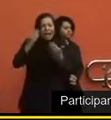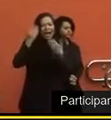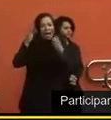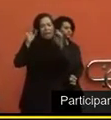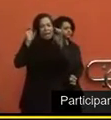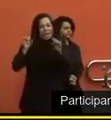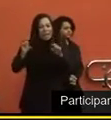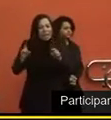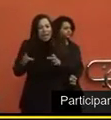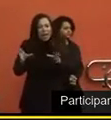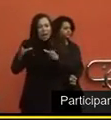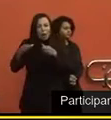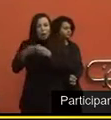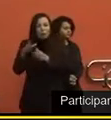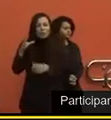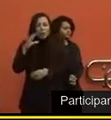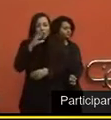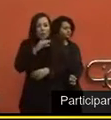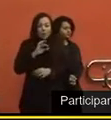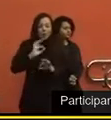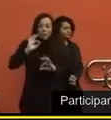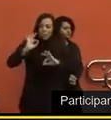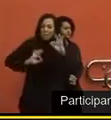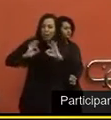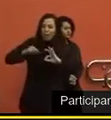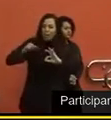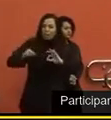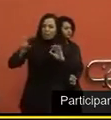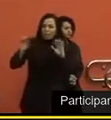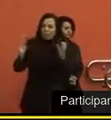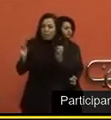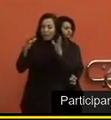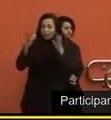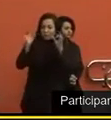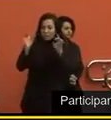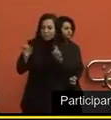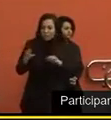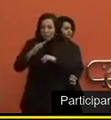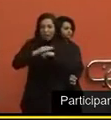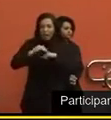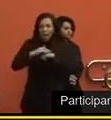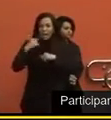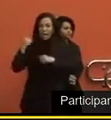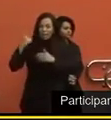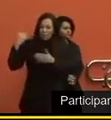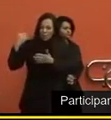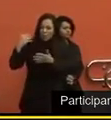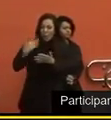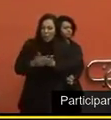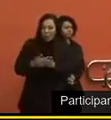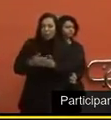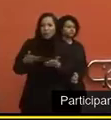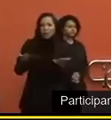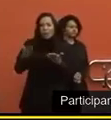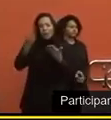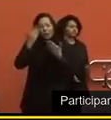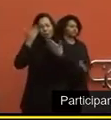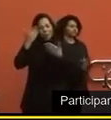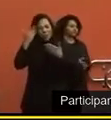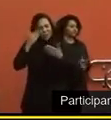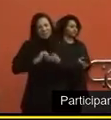Agradeço especialmente à comissão de concurso pela organização dessa cerimônia e pelo carinho conosco ao longo de todo o certame. Muito